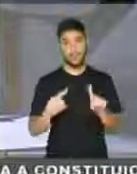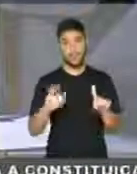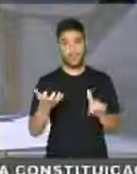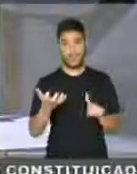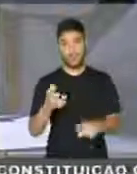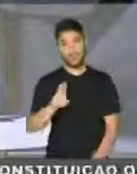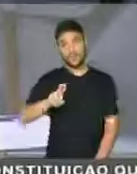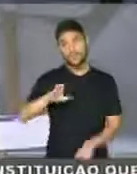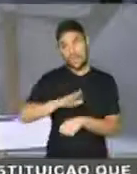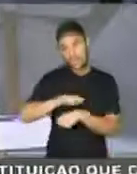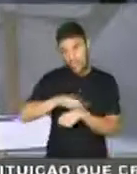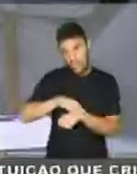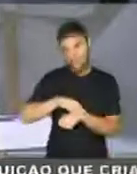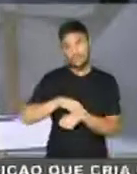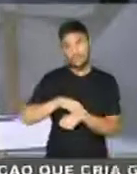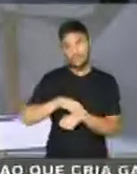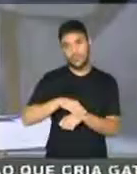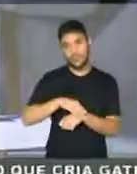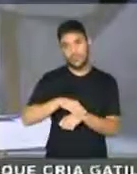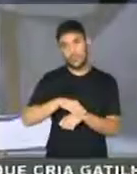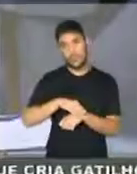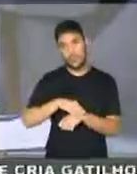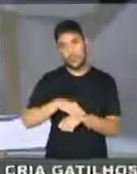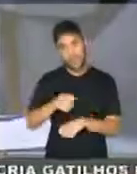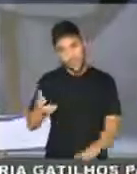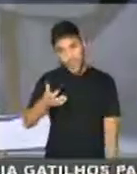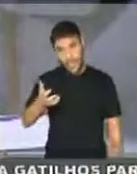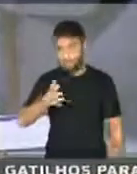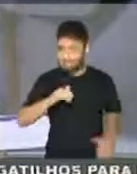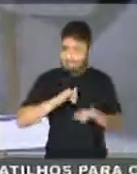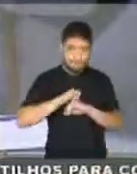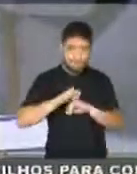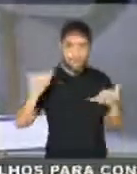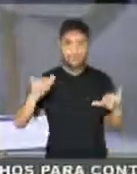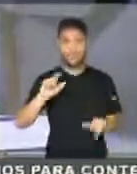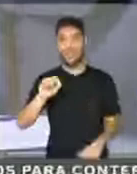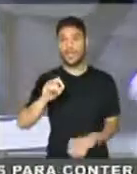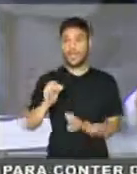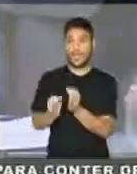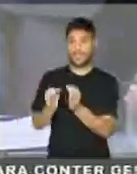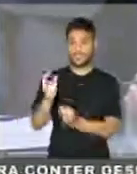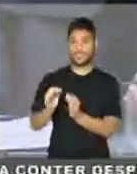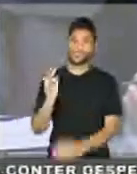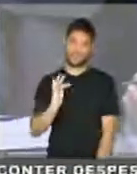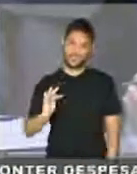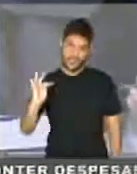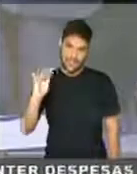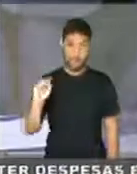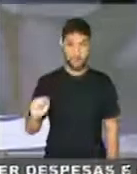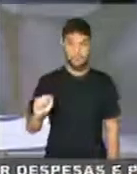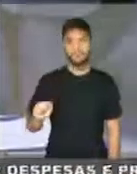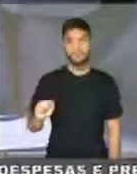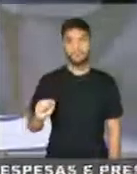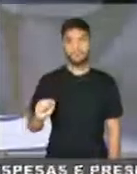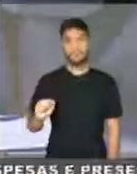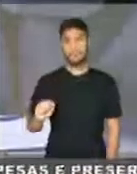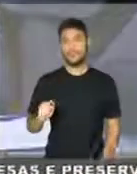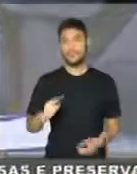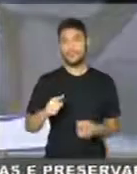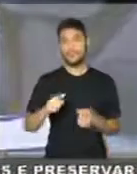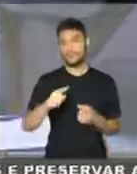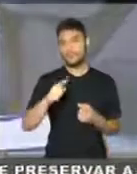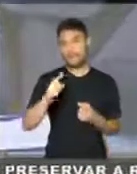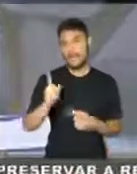Quero aproveitar esse tempo, senhor presidente, e faço questão de registrar que a Justiça Federal acaba de